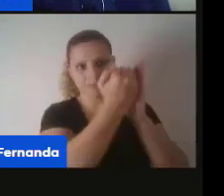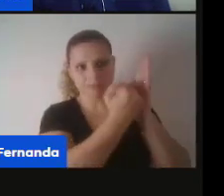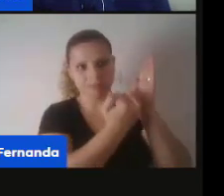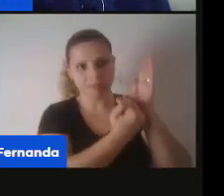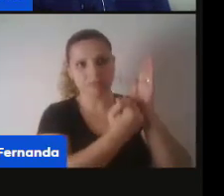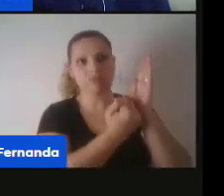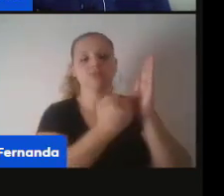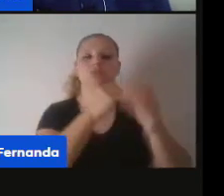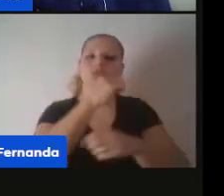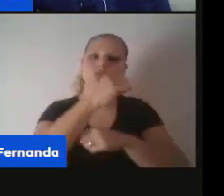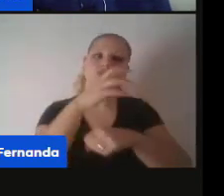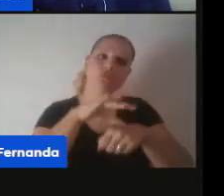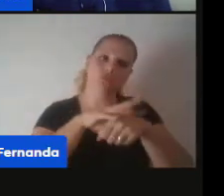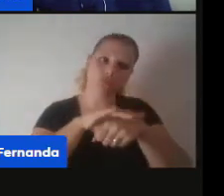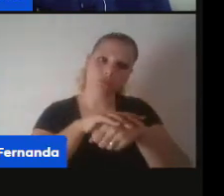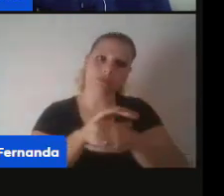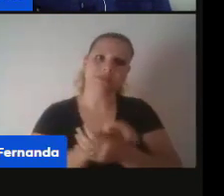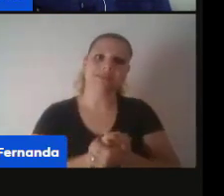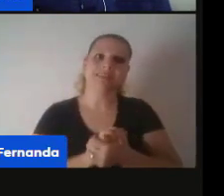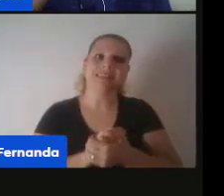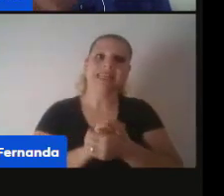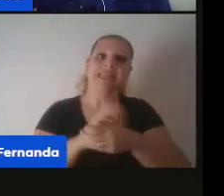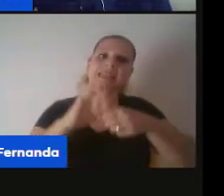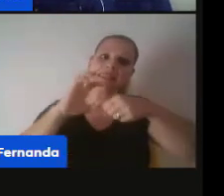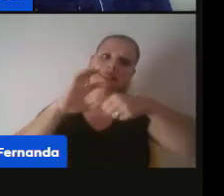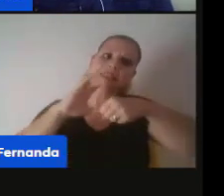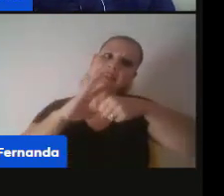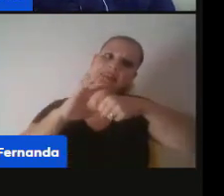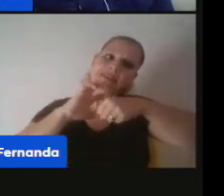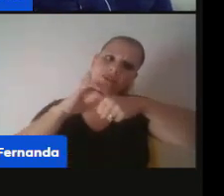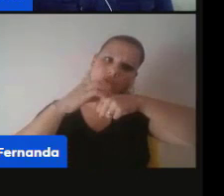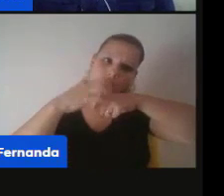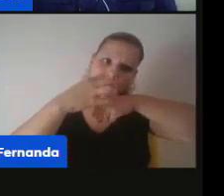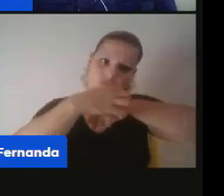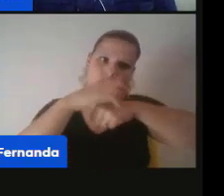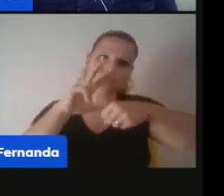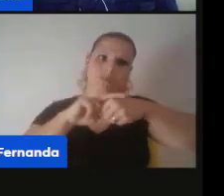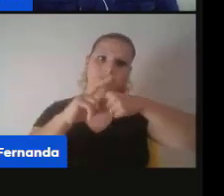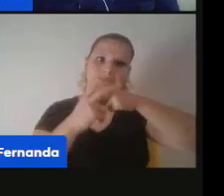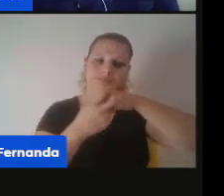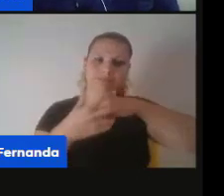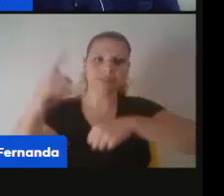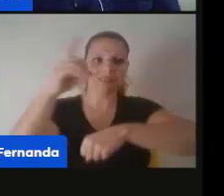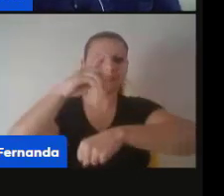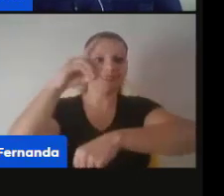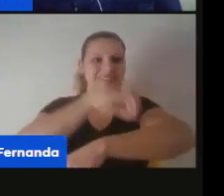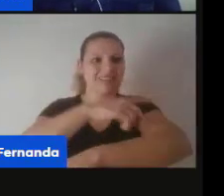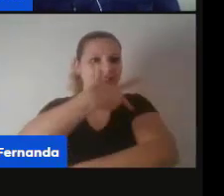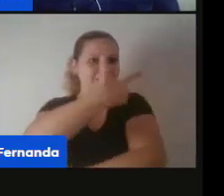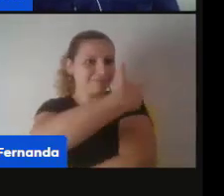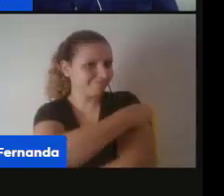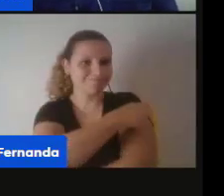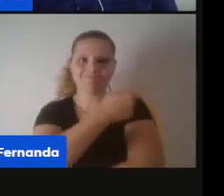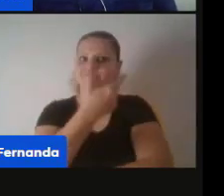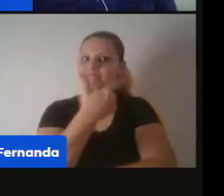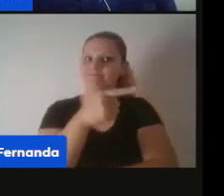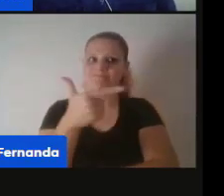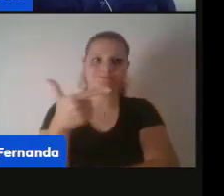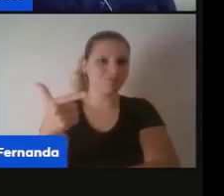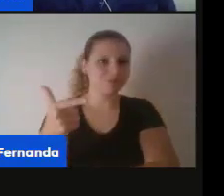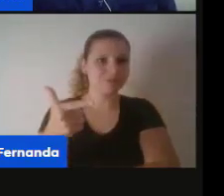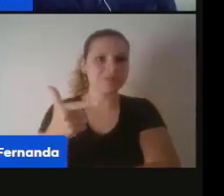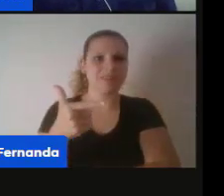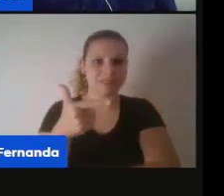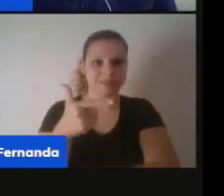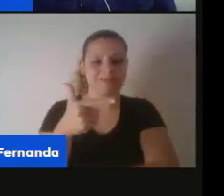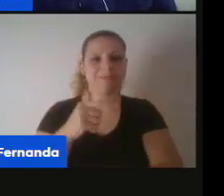2022. Dengue, Zika e chikungunya. Não existe vacina. A vacina da dengue, que tinha dengue-vac do laboratório